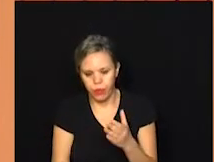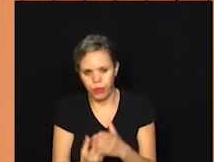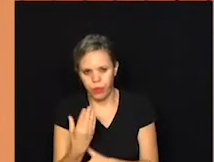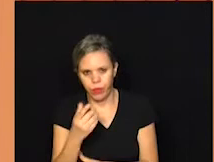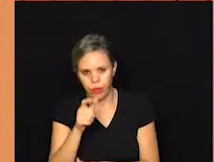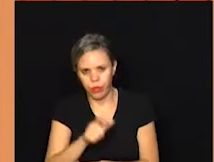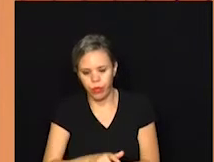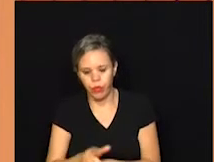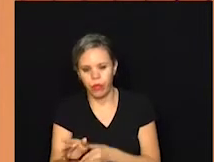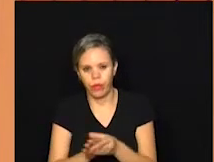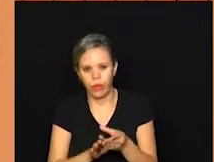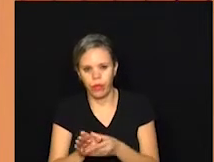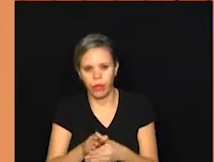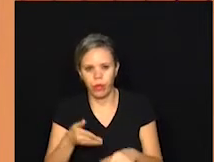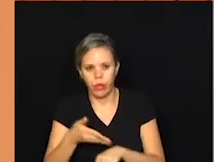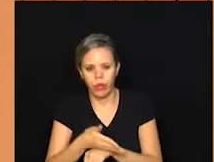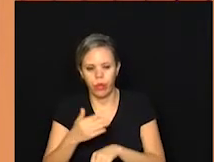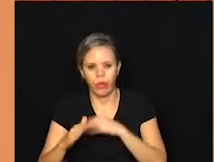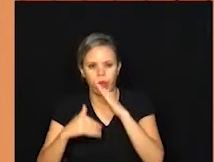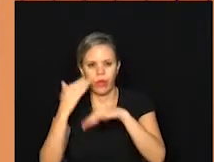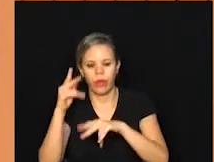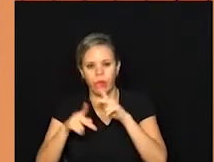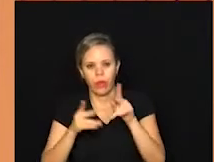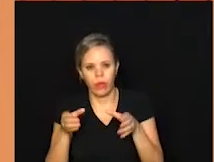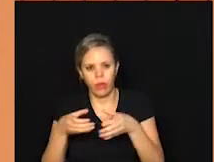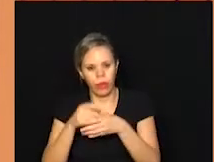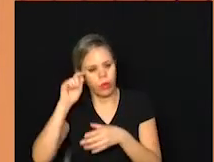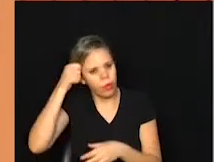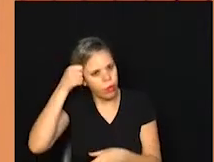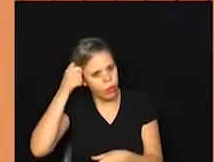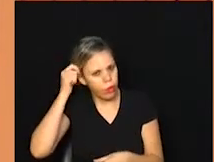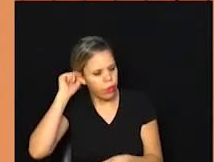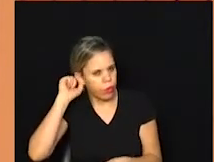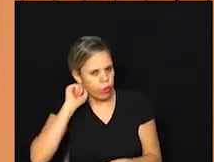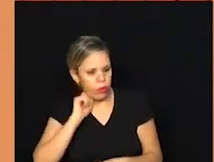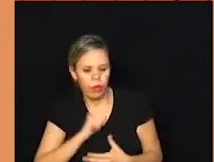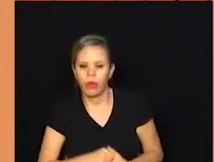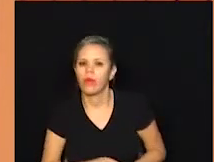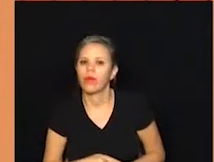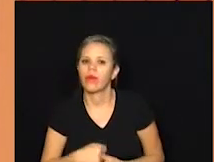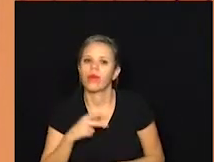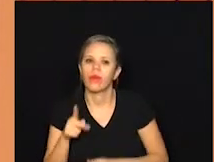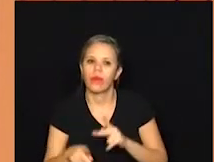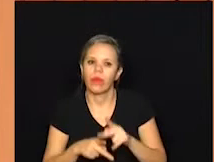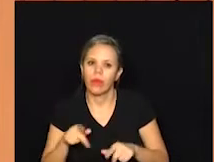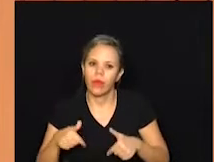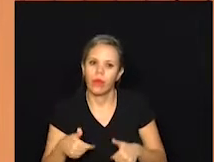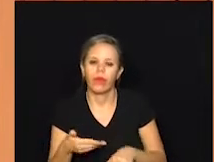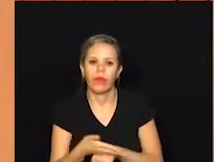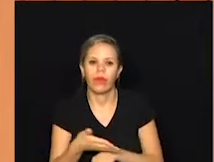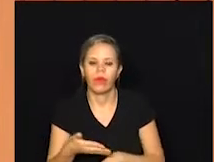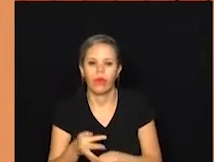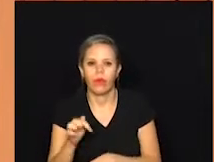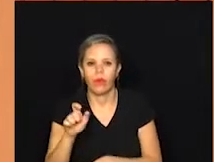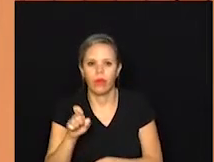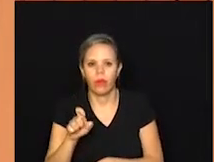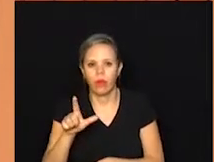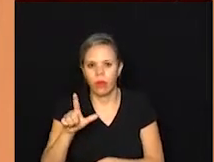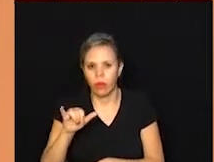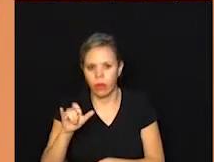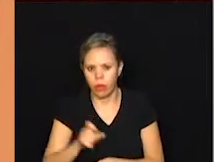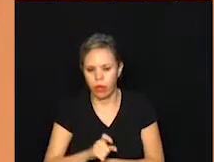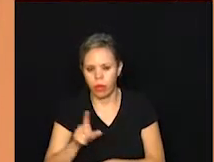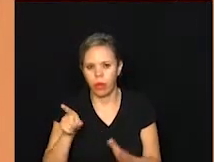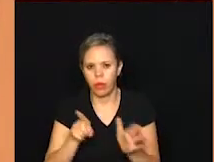O Conselho de Participação e Desenvolvimento da Comunidade Negra. Então, tem o pessoal, o Félix perguntando